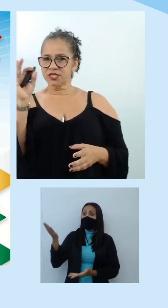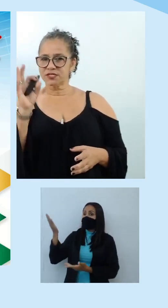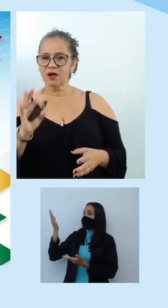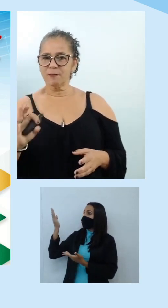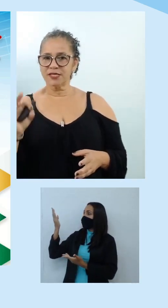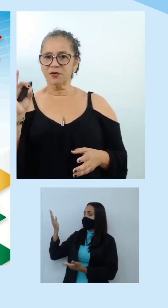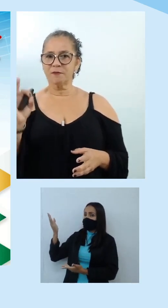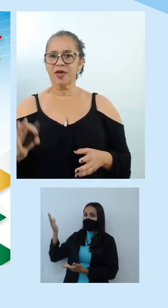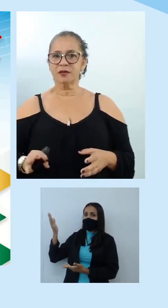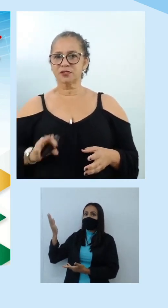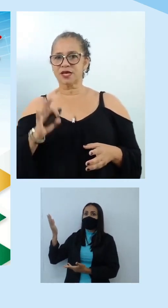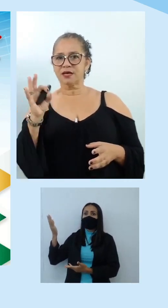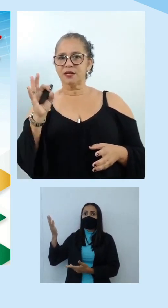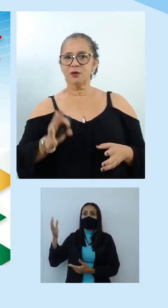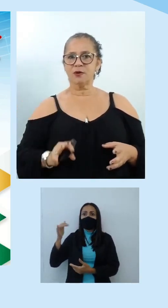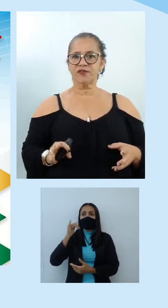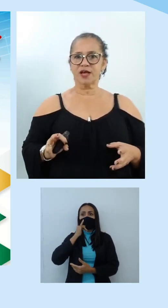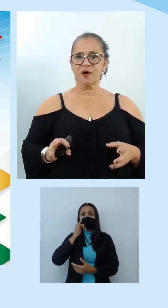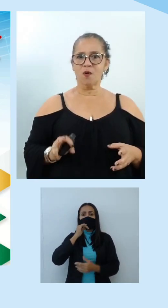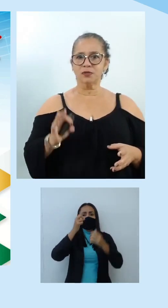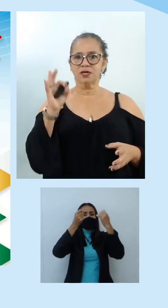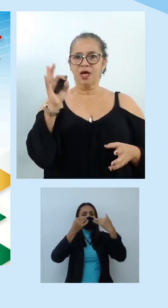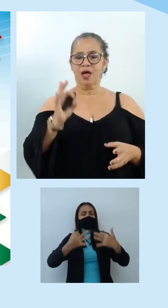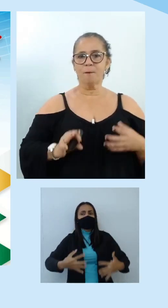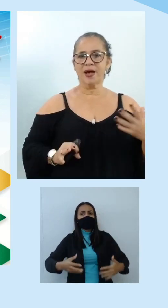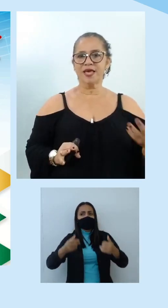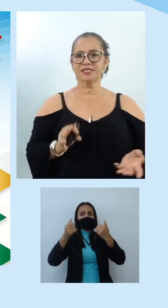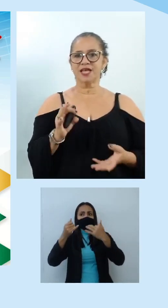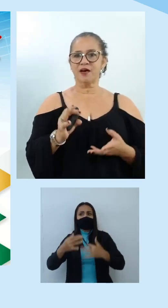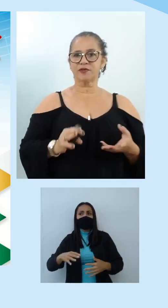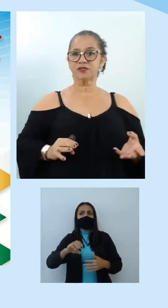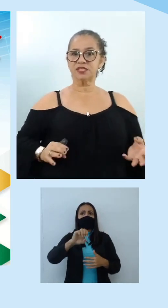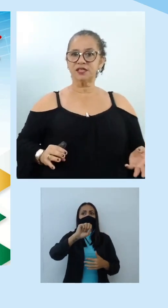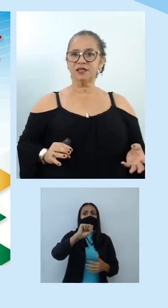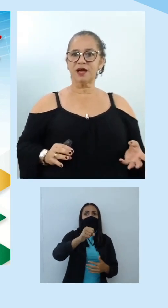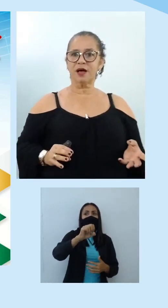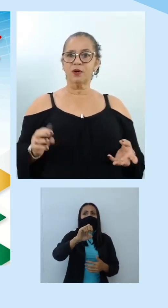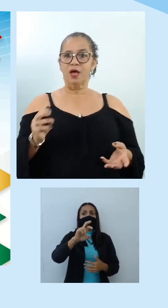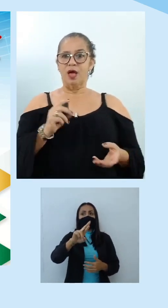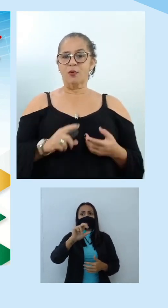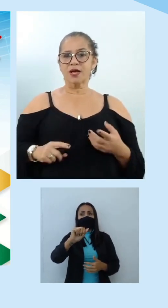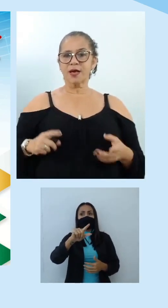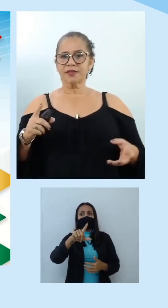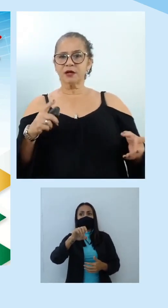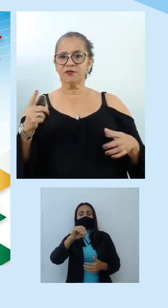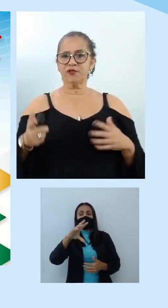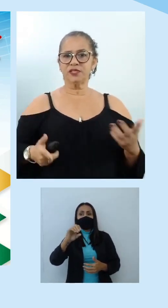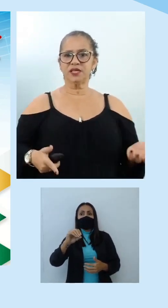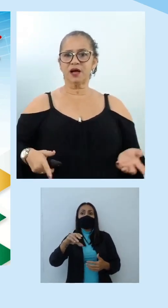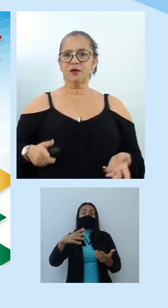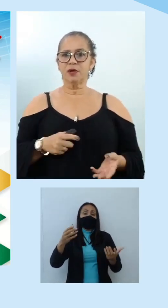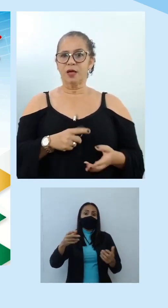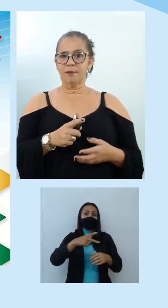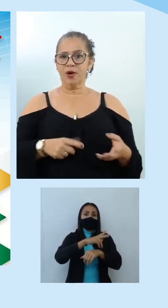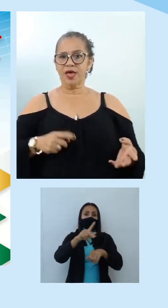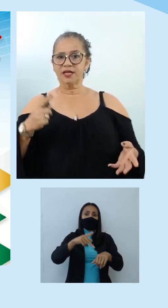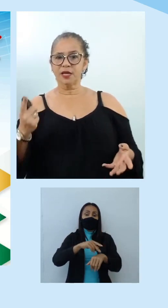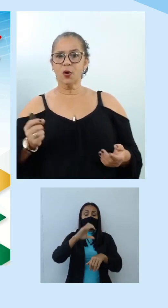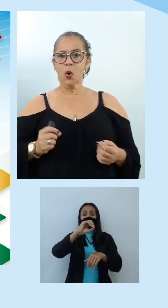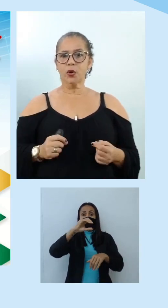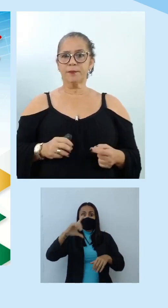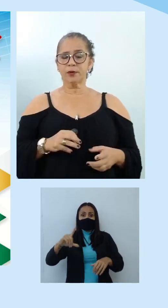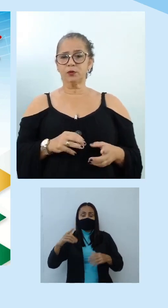uma descrição, mais ou menos. Serra Leoa fica onde? É um país da África Ocidental, com a capital de Freetown,